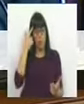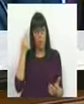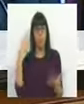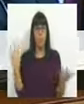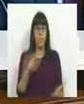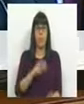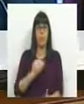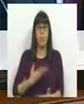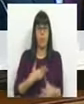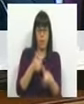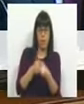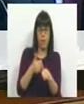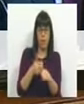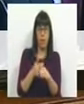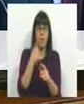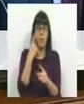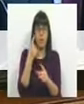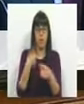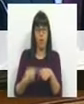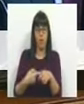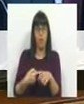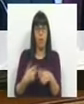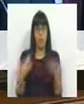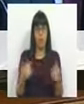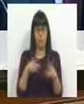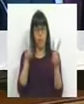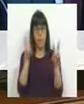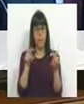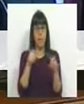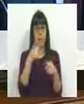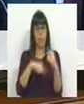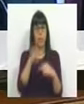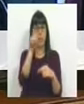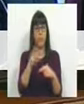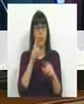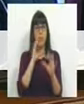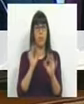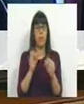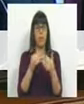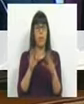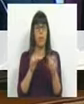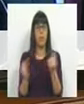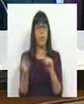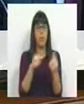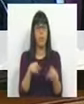que o PSD vai acompanhar com particular interesse este capítulo que Vossa Excelência teve o cuidado de abrir no